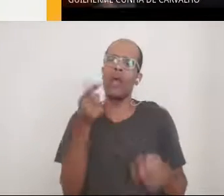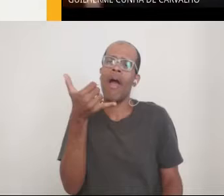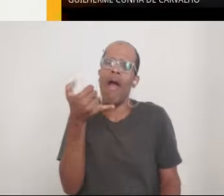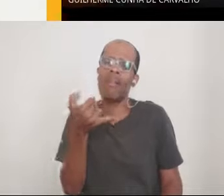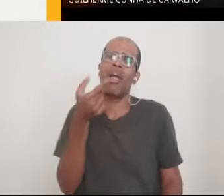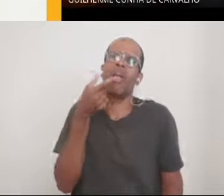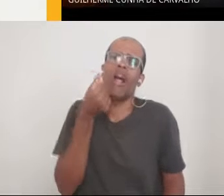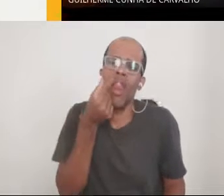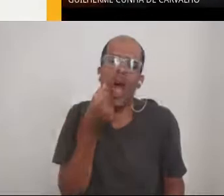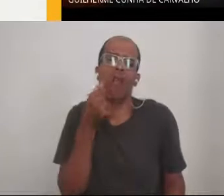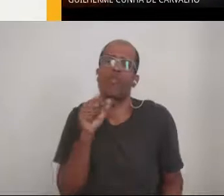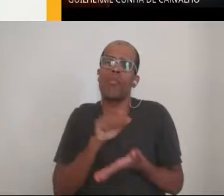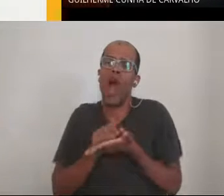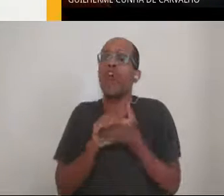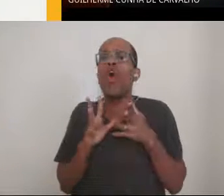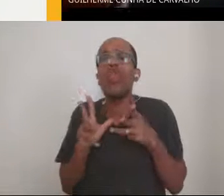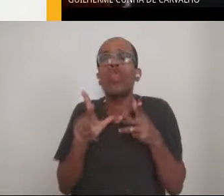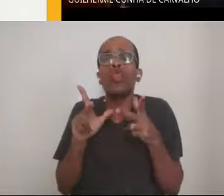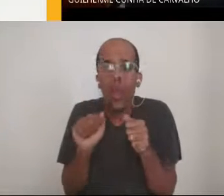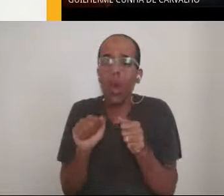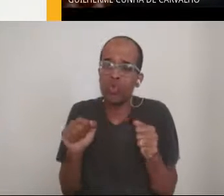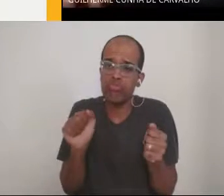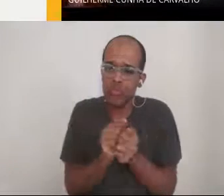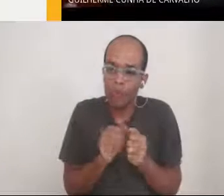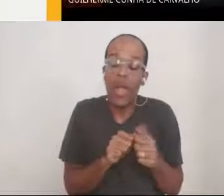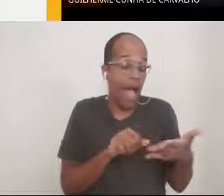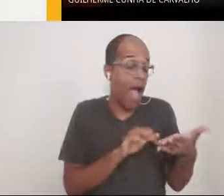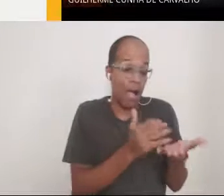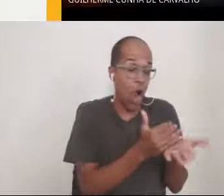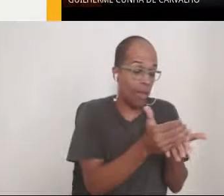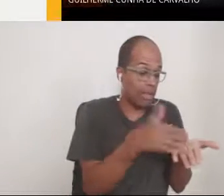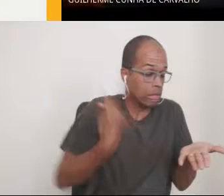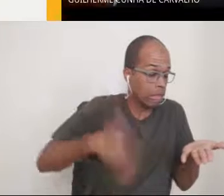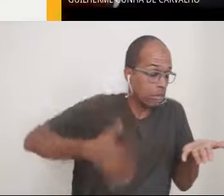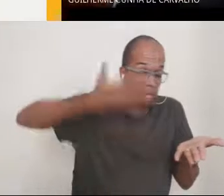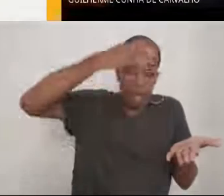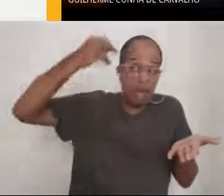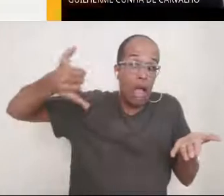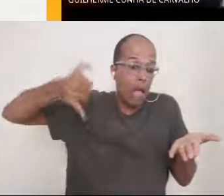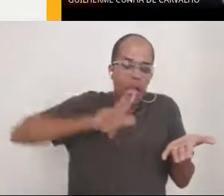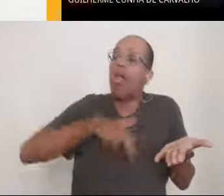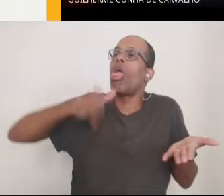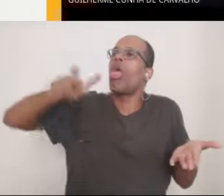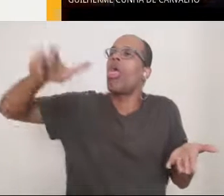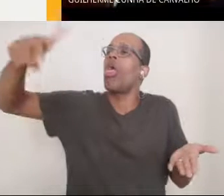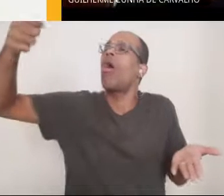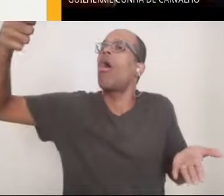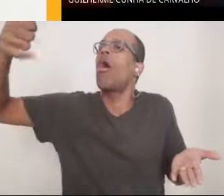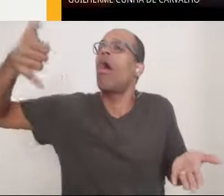caneta, o lápis, tudo aquilo que não faça ele pegar aqui, comecei a aula, puxa, faltou a caneta, aí levanta e vai